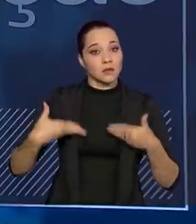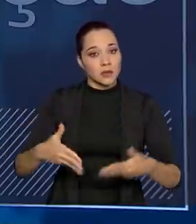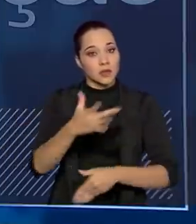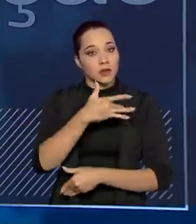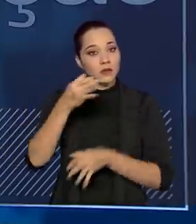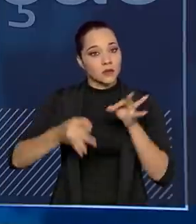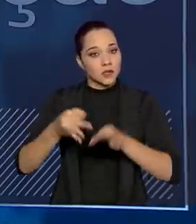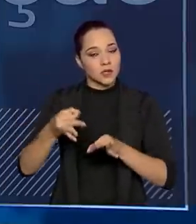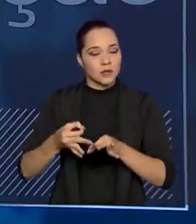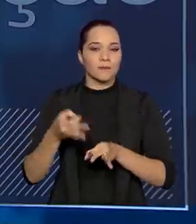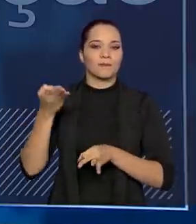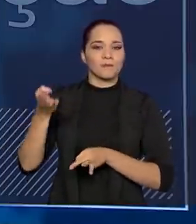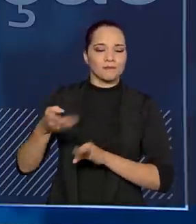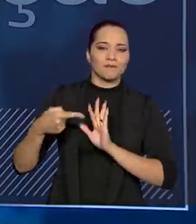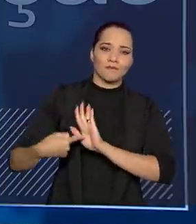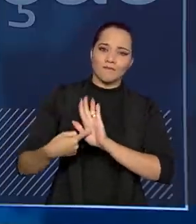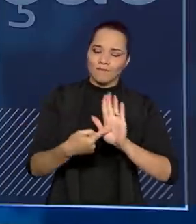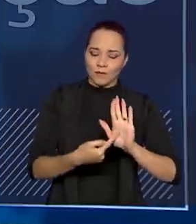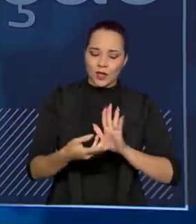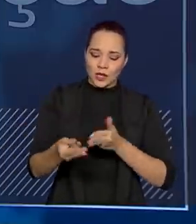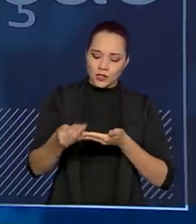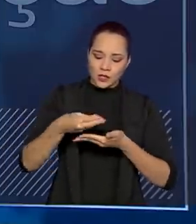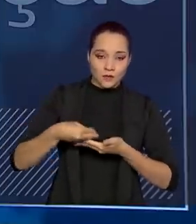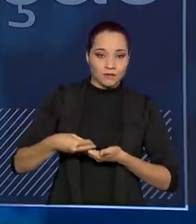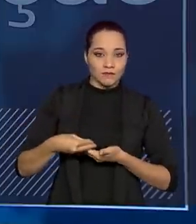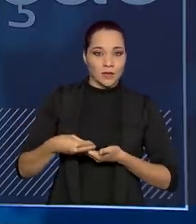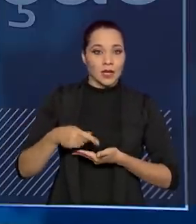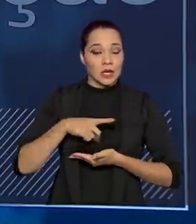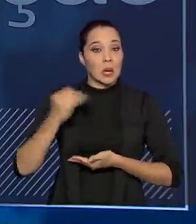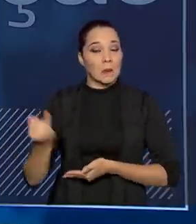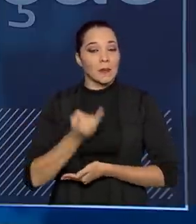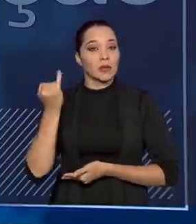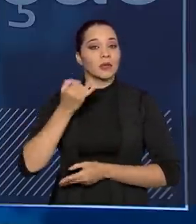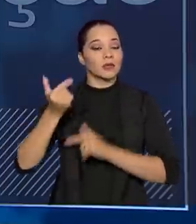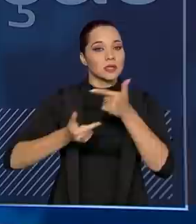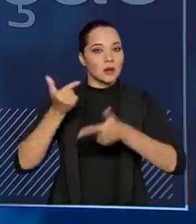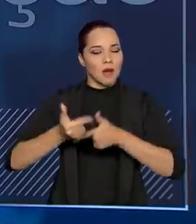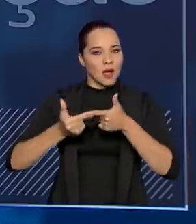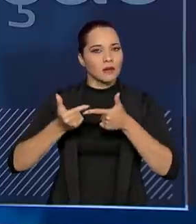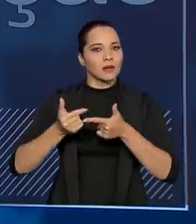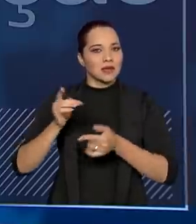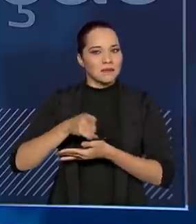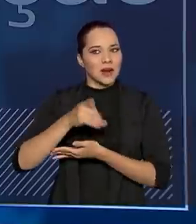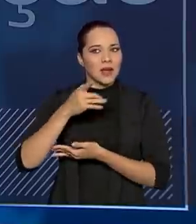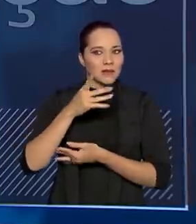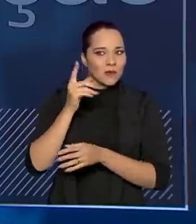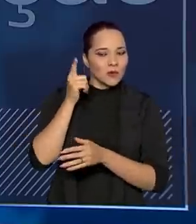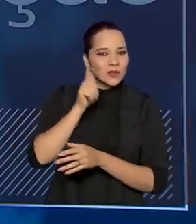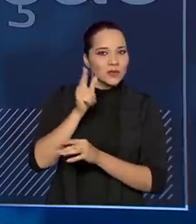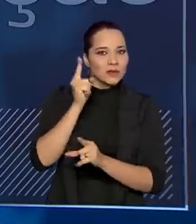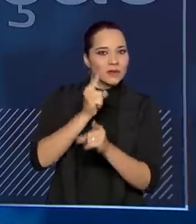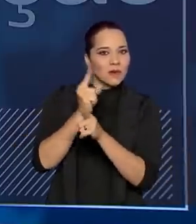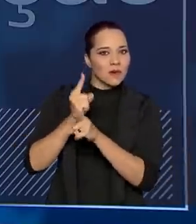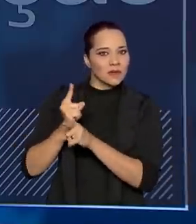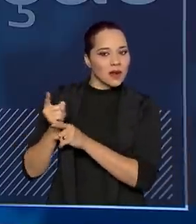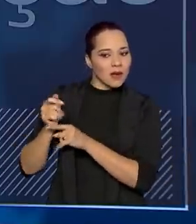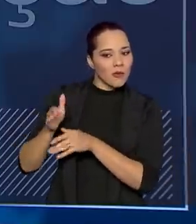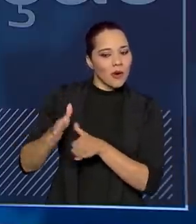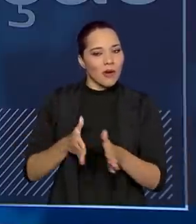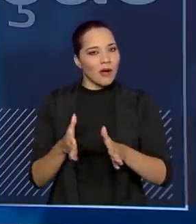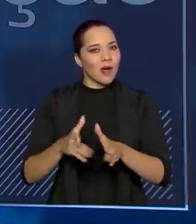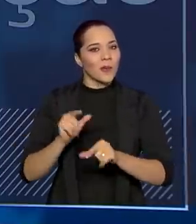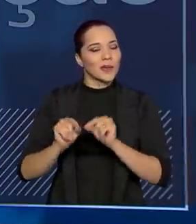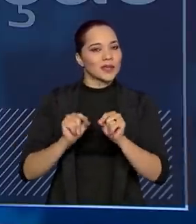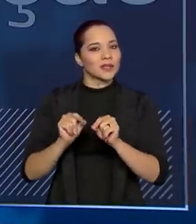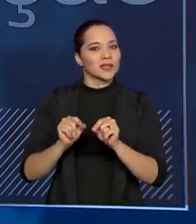Justiça. E esse é um retrato que nos chega. Então, é muito importante esse trabalho na ponta para a nossa identificação dos caminhos, né, que temos